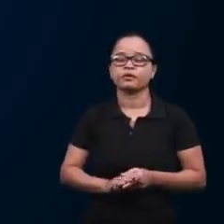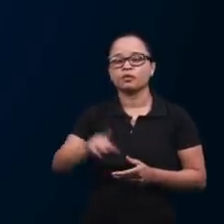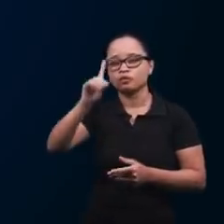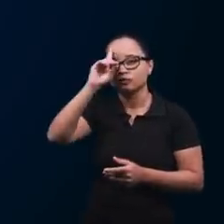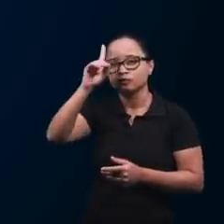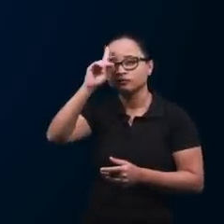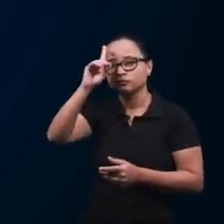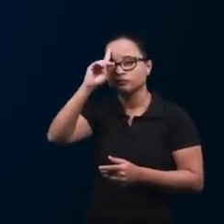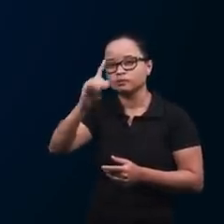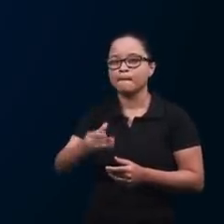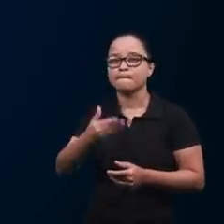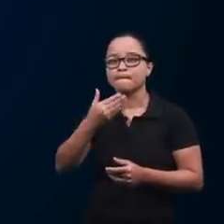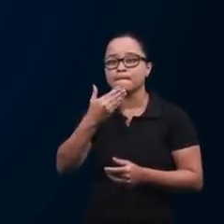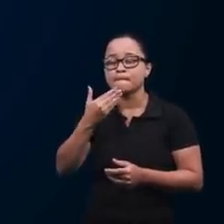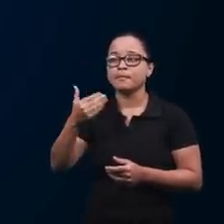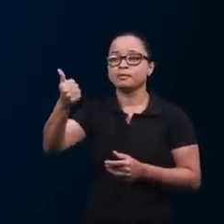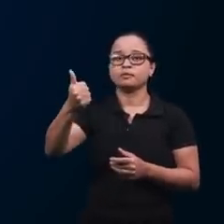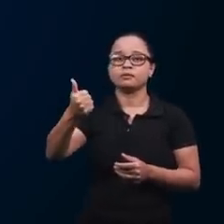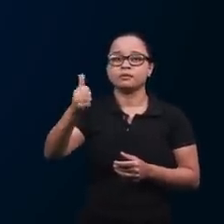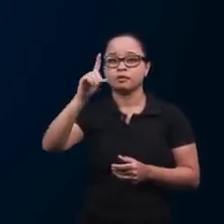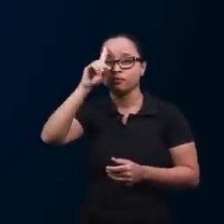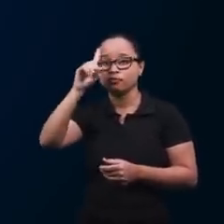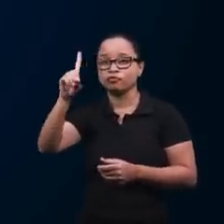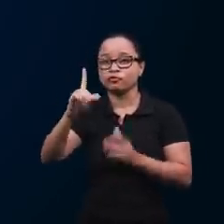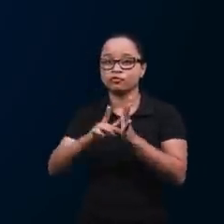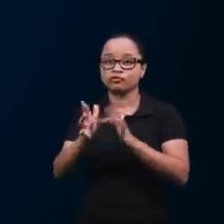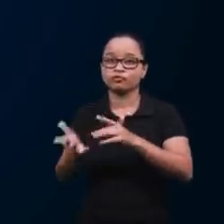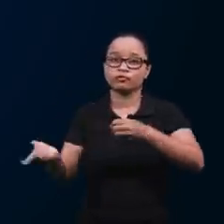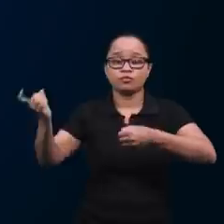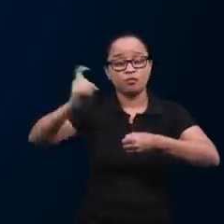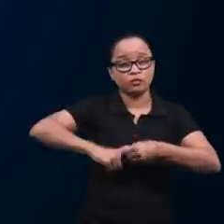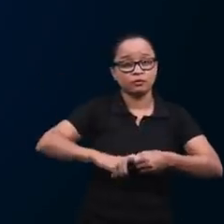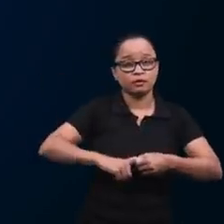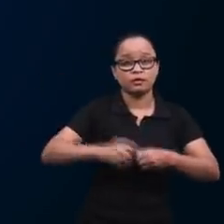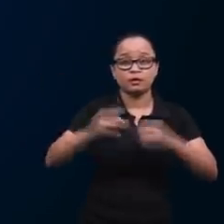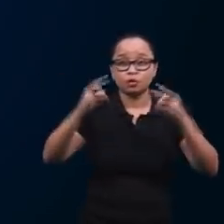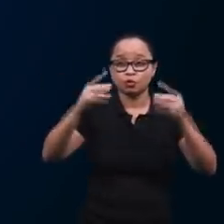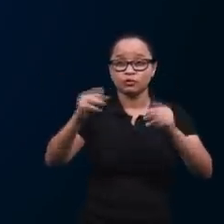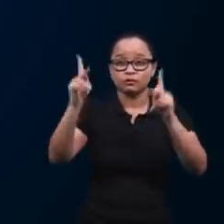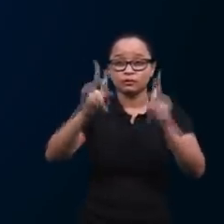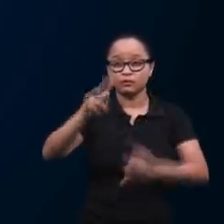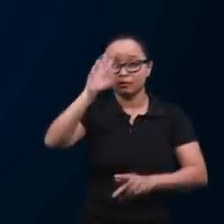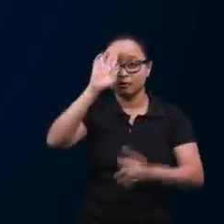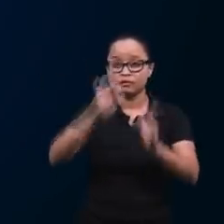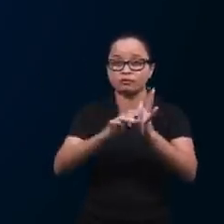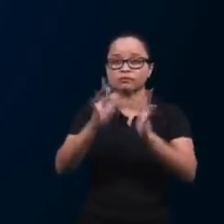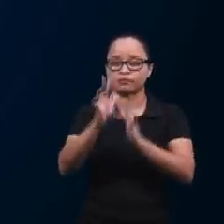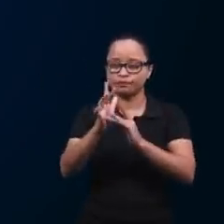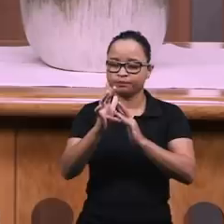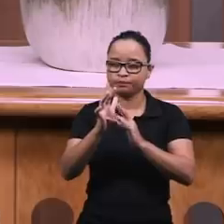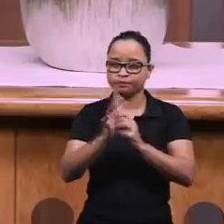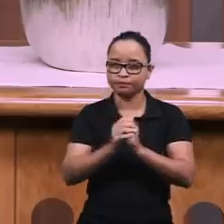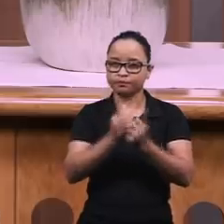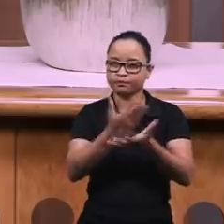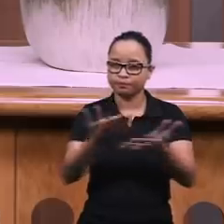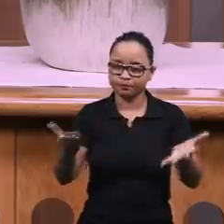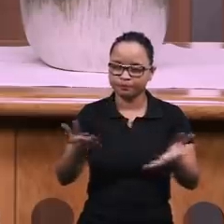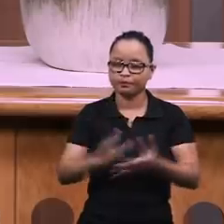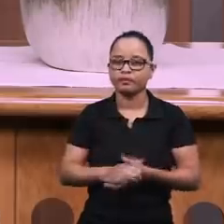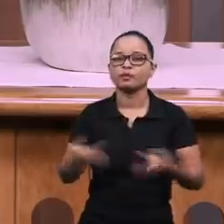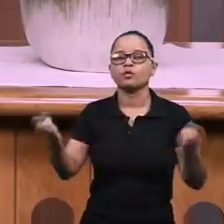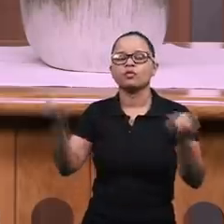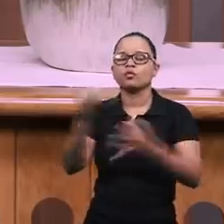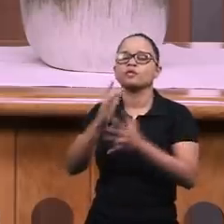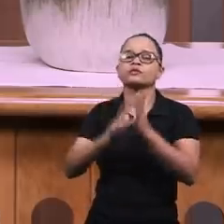dia melhor para o grande dia da volta do Senhor Jesus a todos a paz do Senhor Jesus Glória